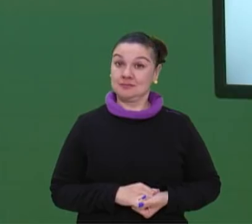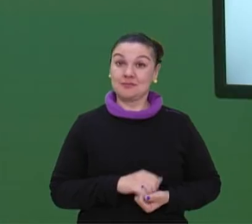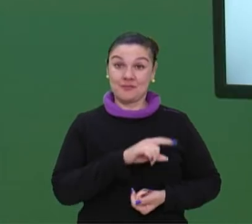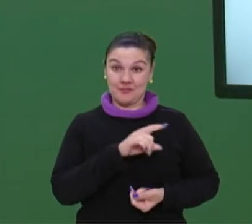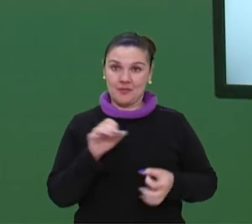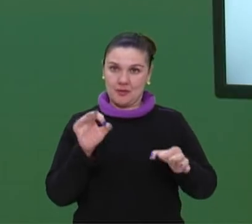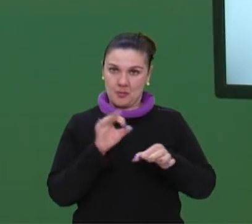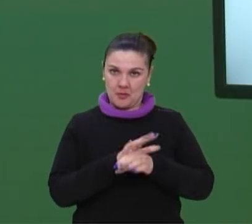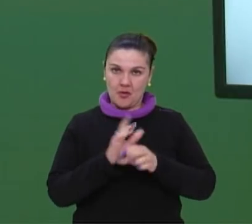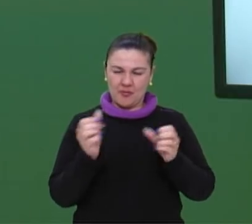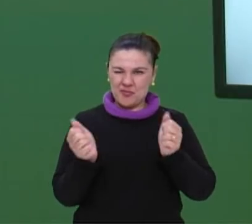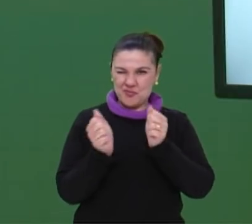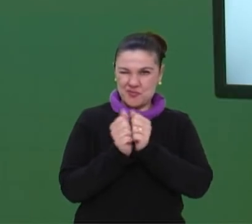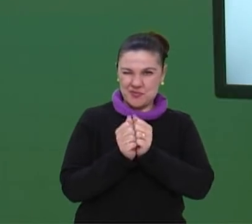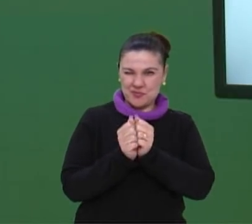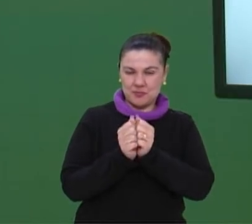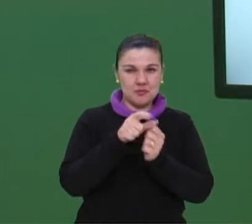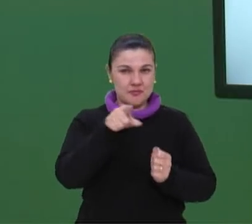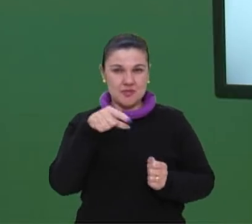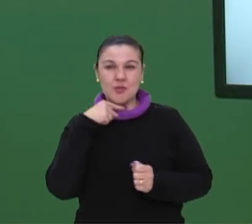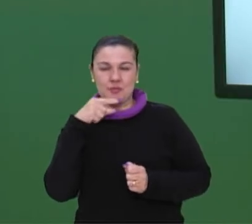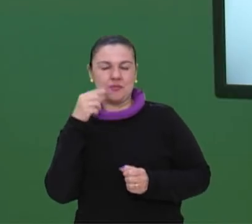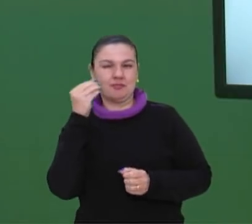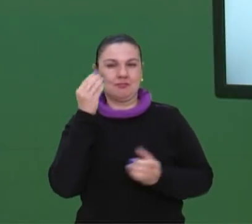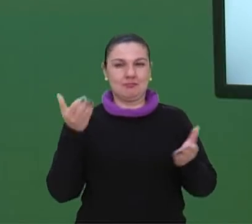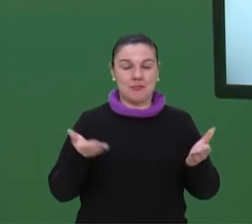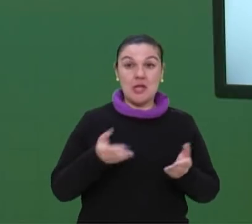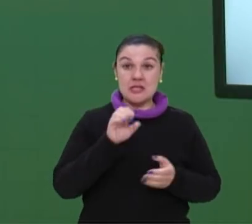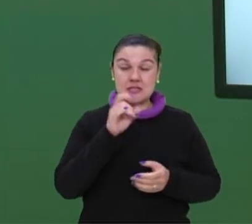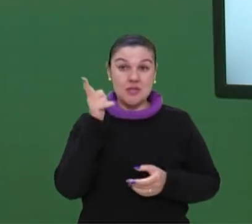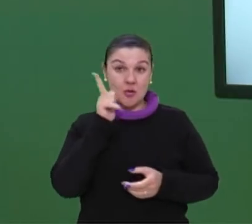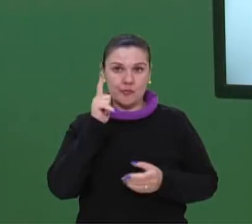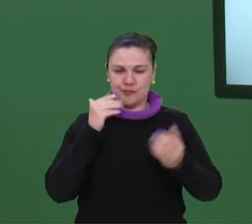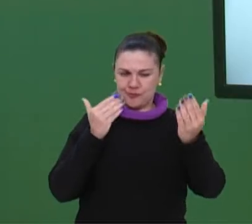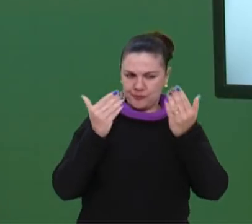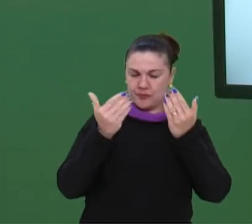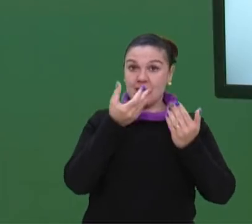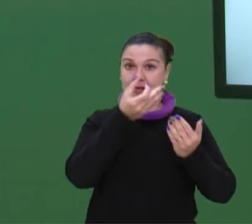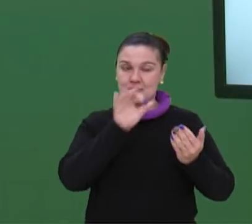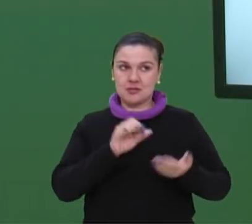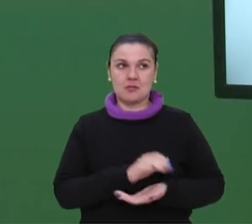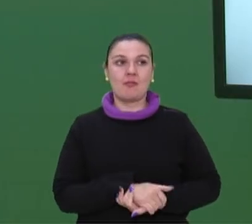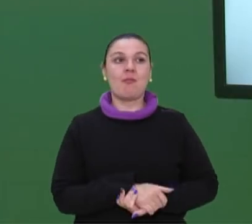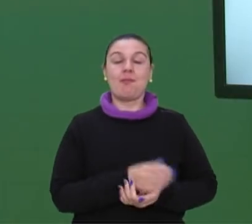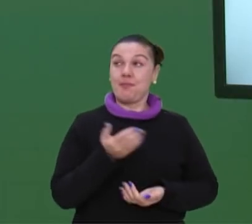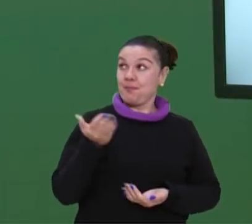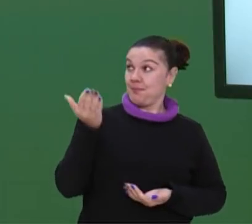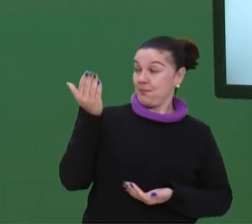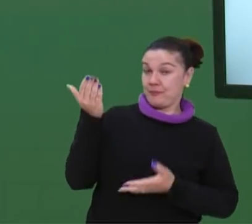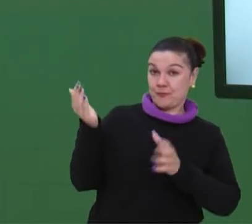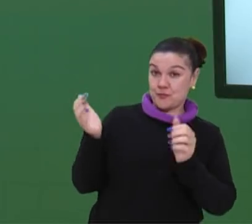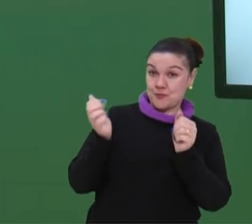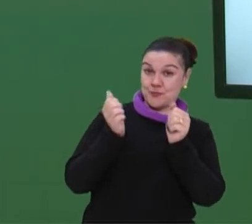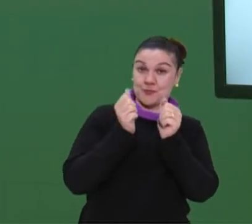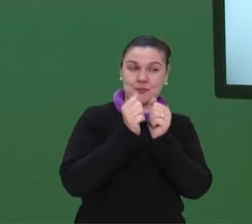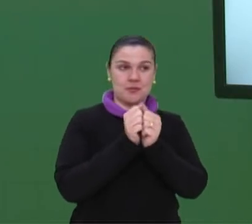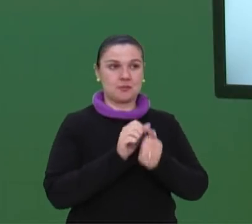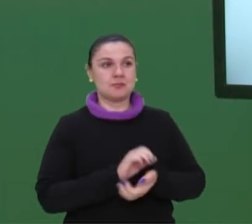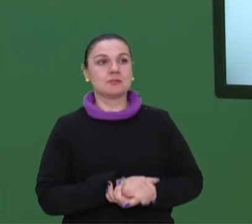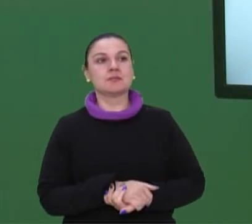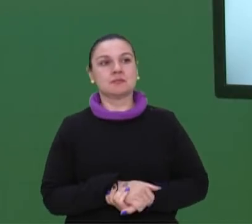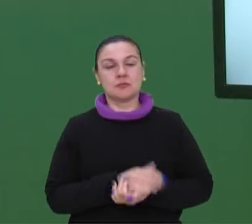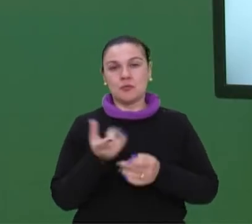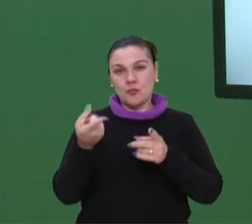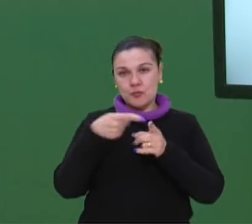Vamos lá então? Vamos fazer juntos? Quem não conseguiu? E quem conseguiu, vamos ver se acertaram, olha. Então, eu vou fazer aqui, eu vou no primeiro